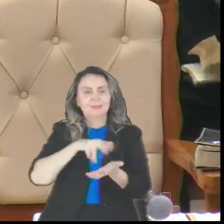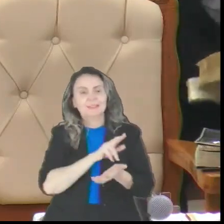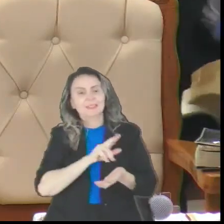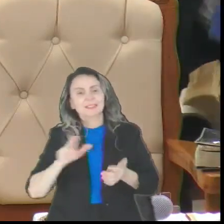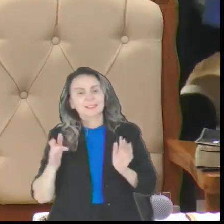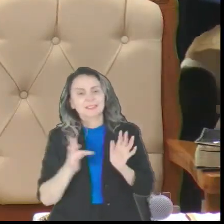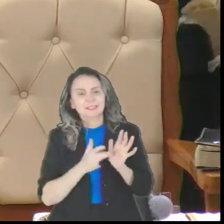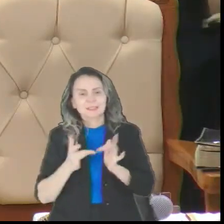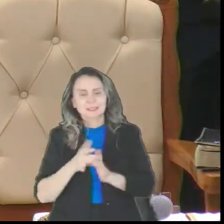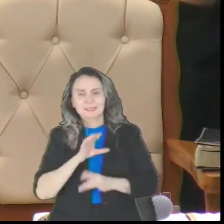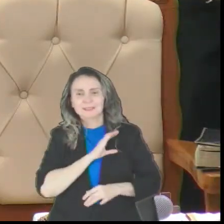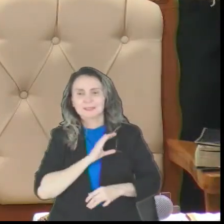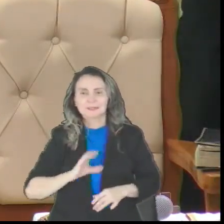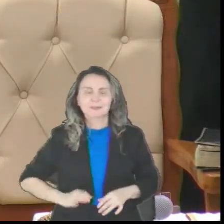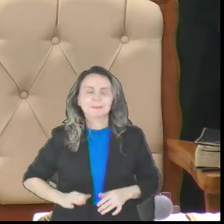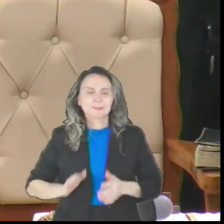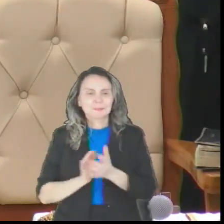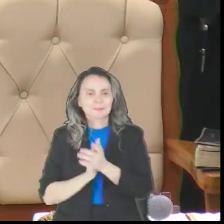Amém. Aleluia.